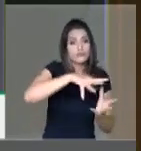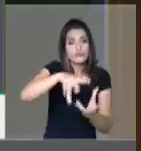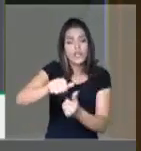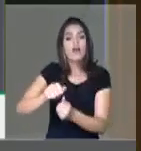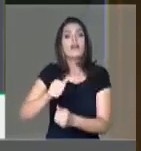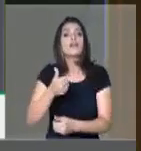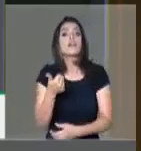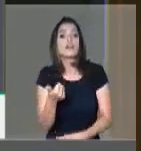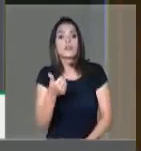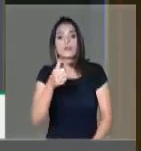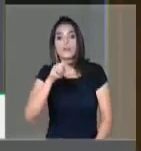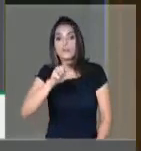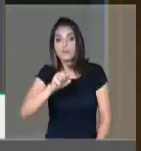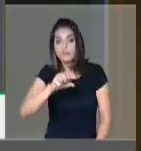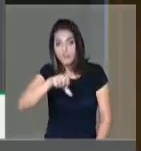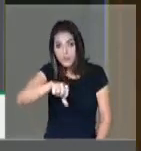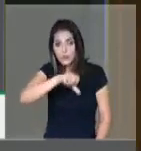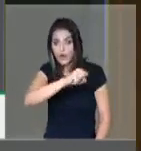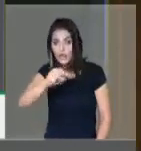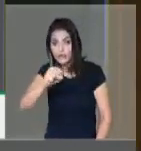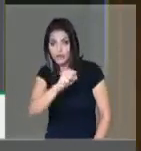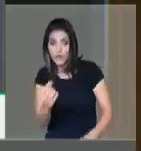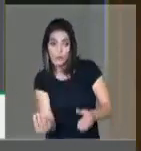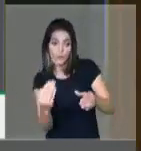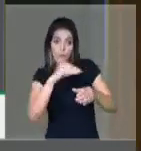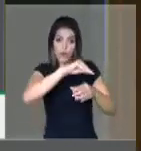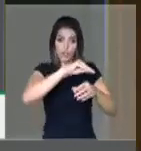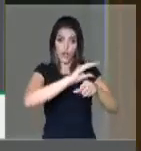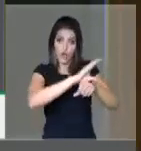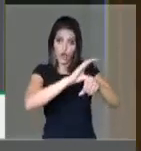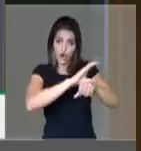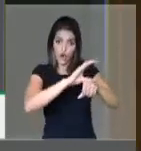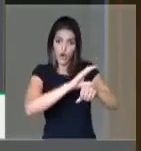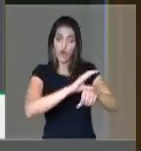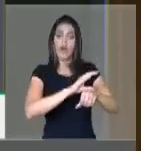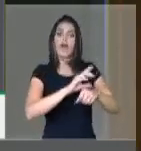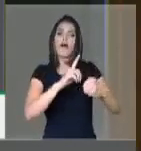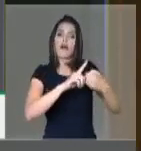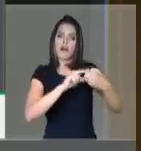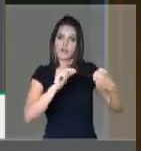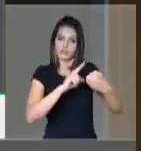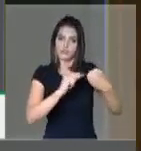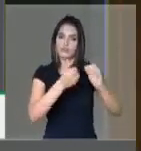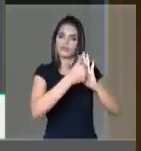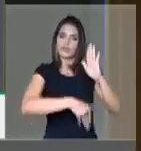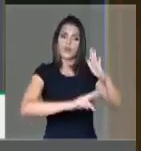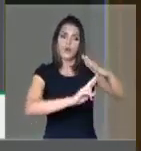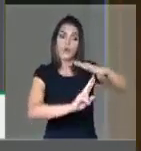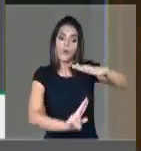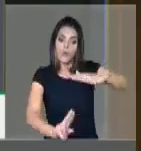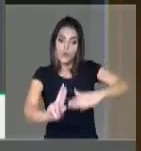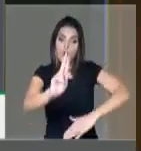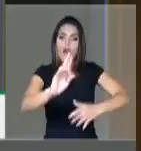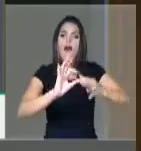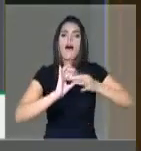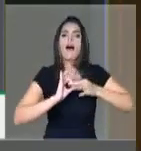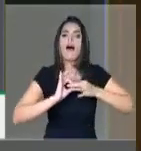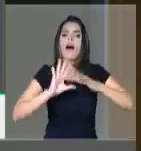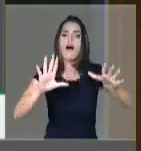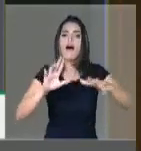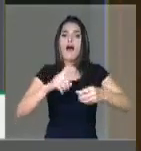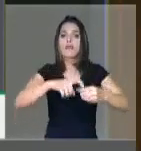de 88, na forma escrita no artigo 207. As universidades gozam de